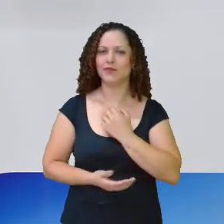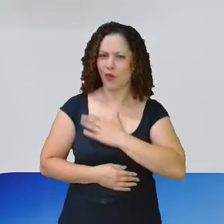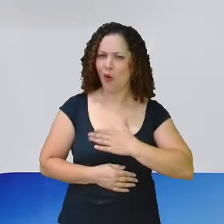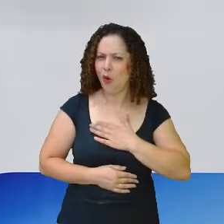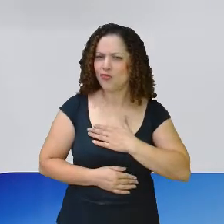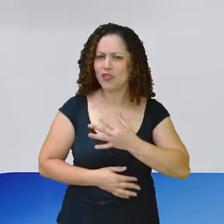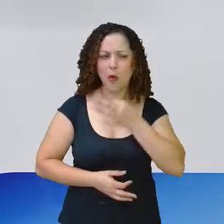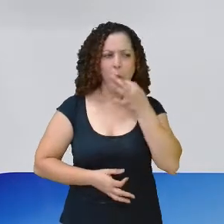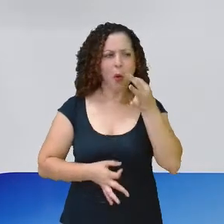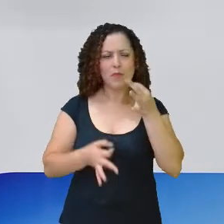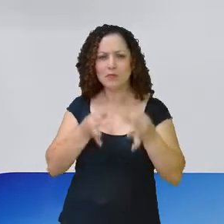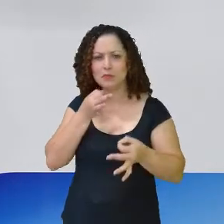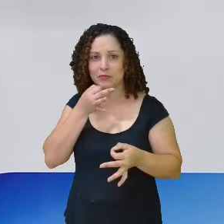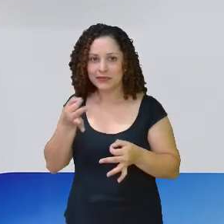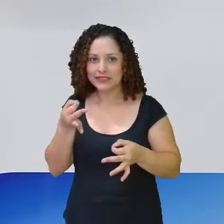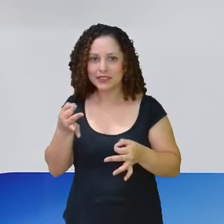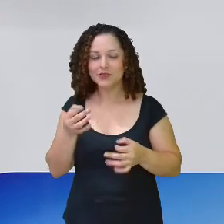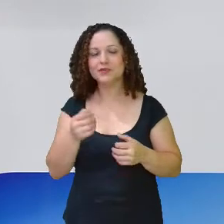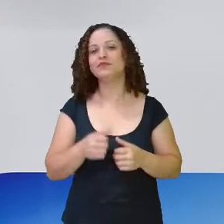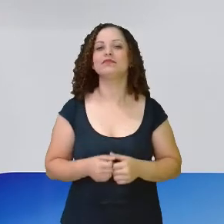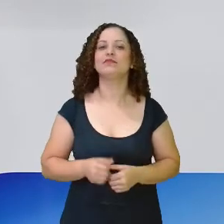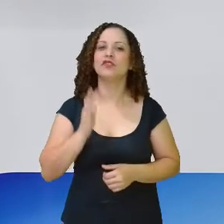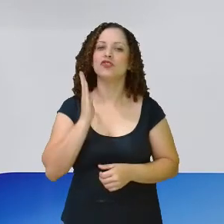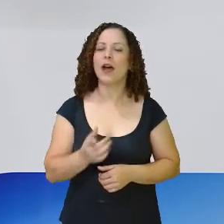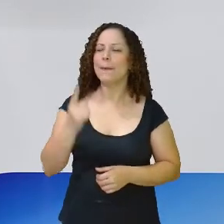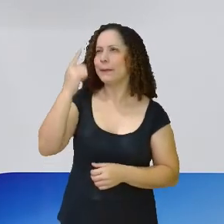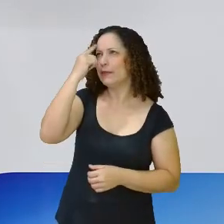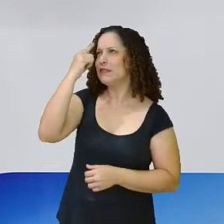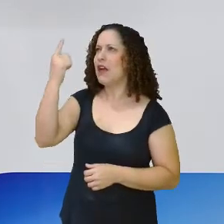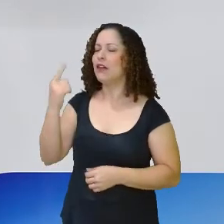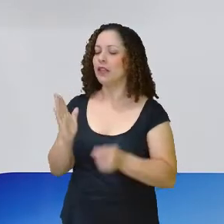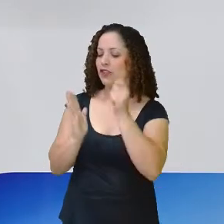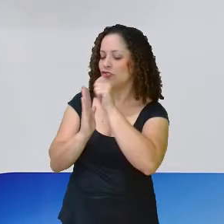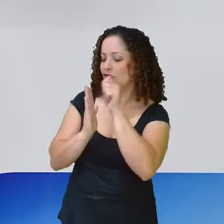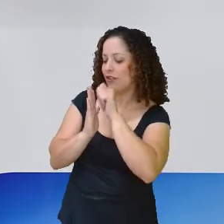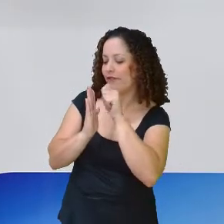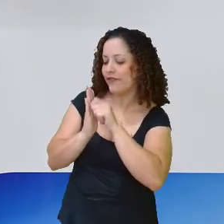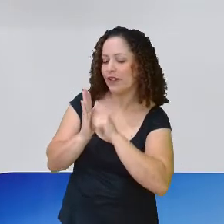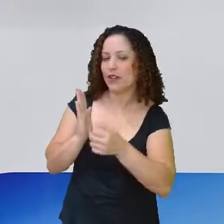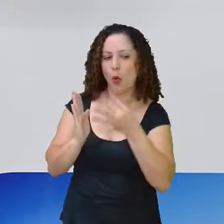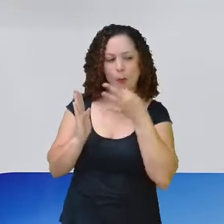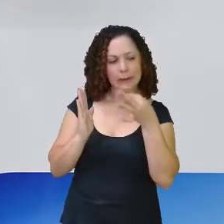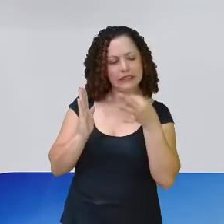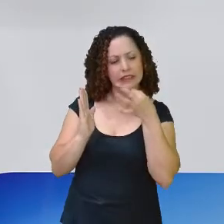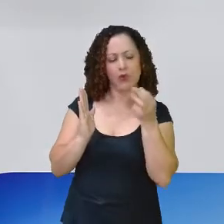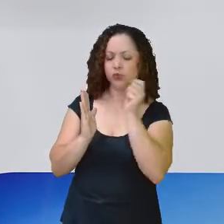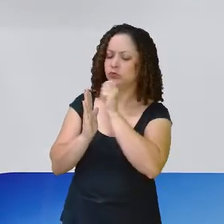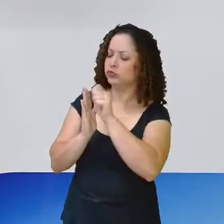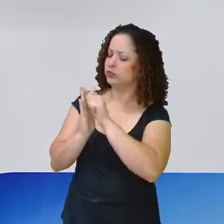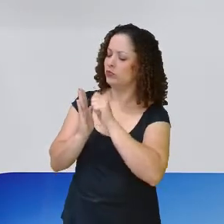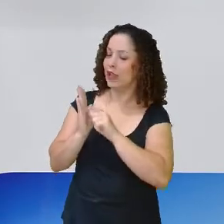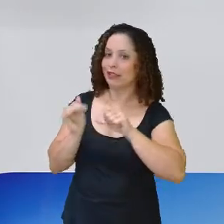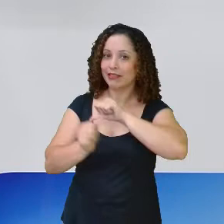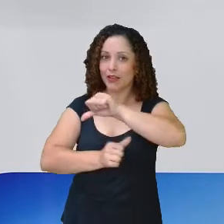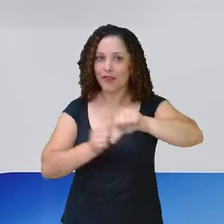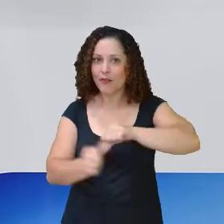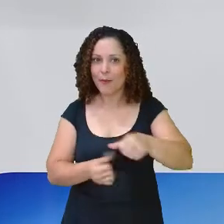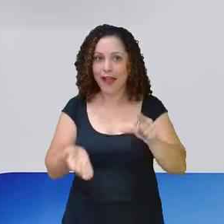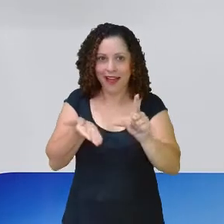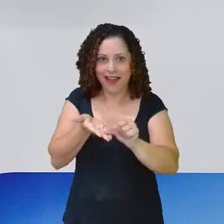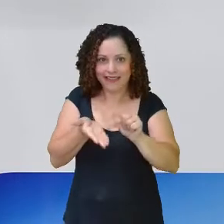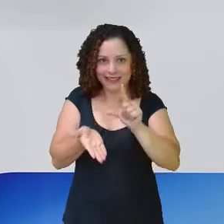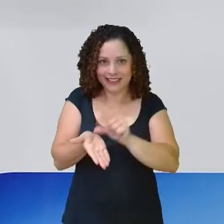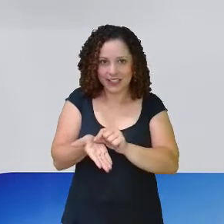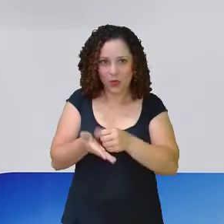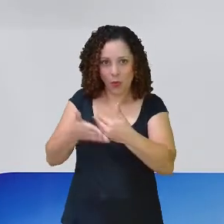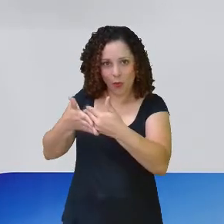dar a sua opinião? E você já imaginou escrever essa sua opinião e transformá-la em um artigo? Vamos ver como